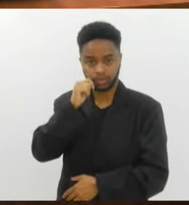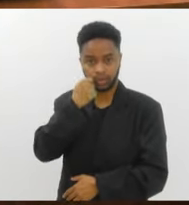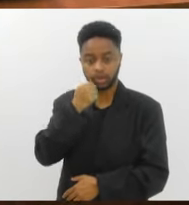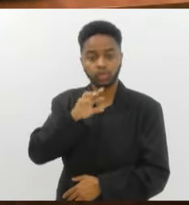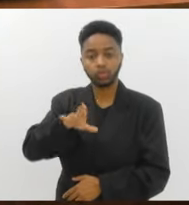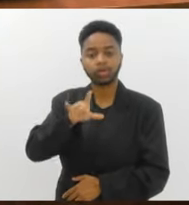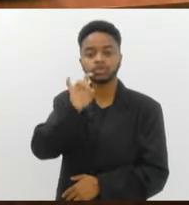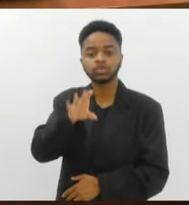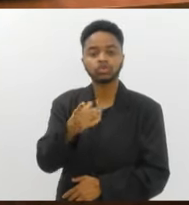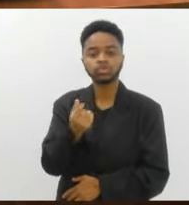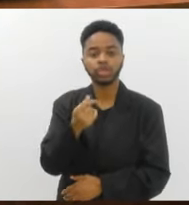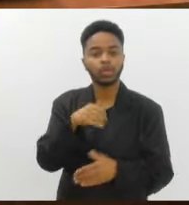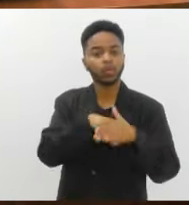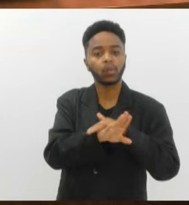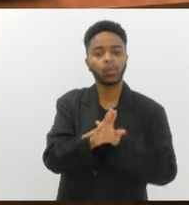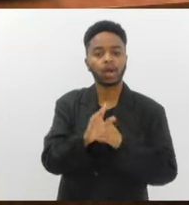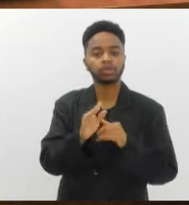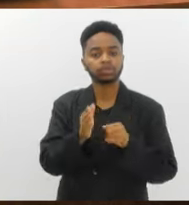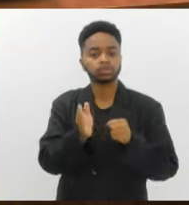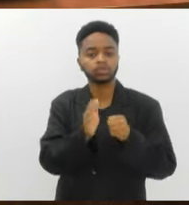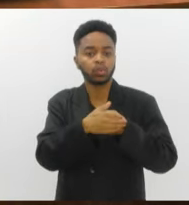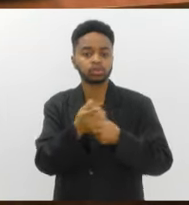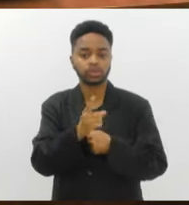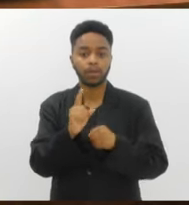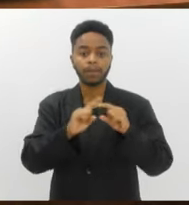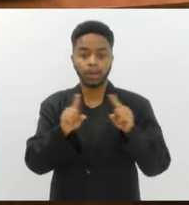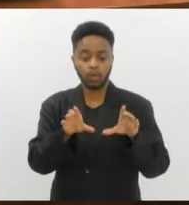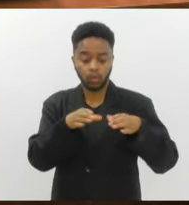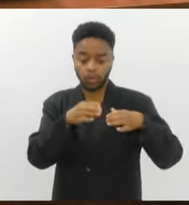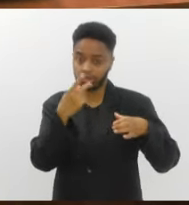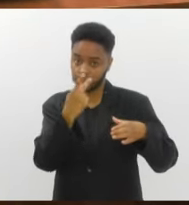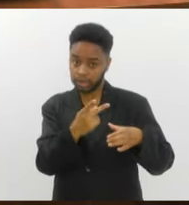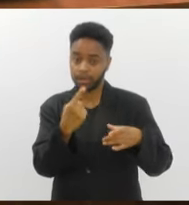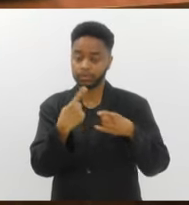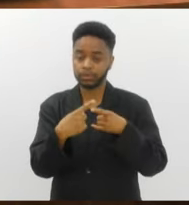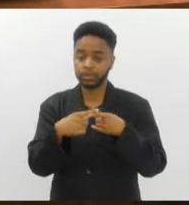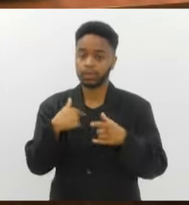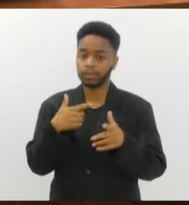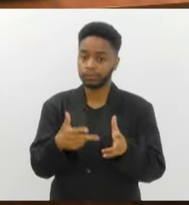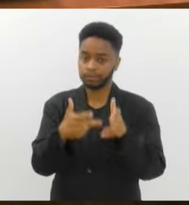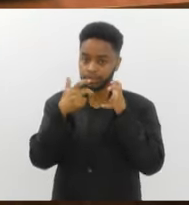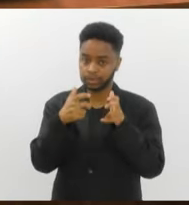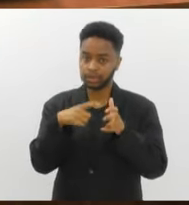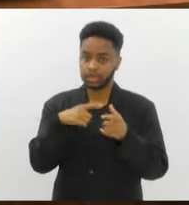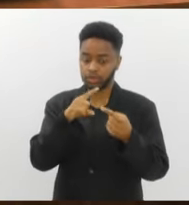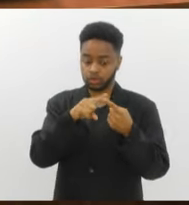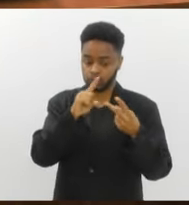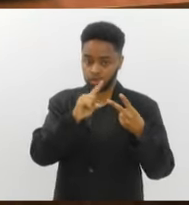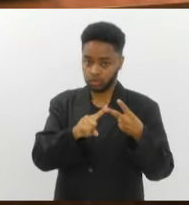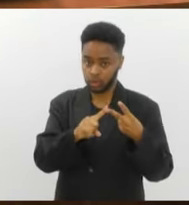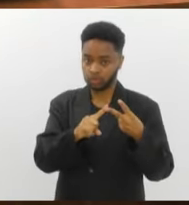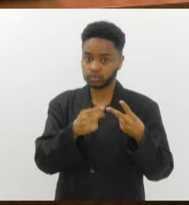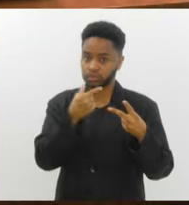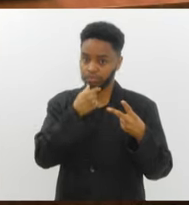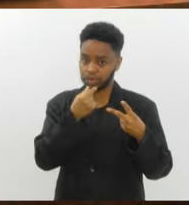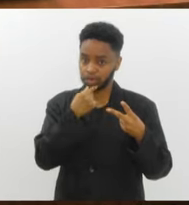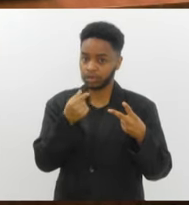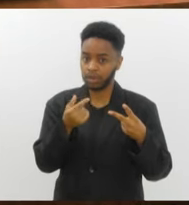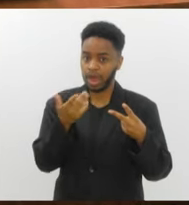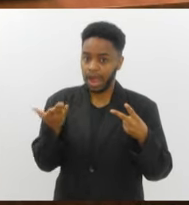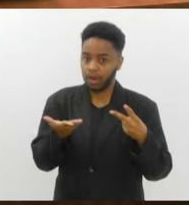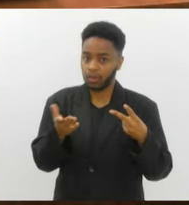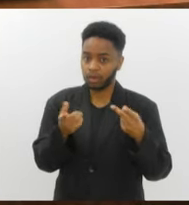ele colocou, mas é na bancada dele, senhor presidente. Eu percebi que dois dos seus meninos tomam posse nessa